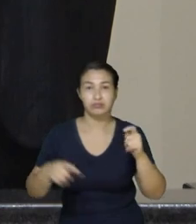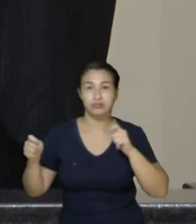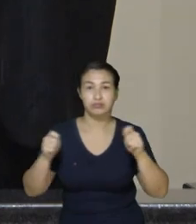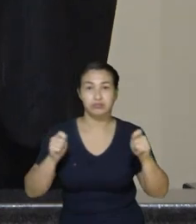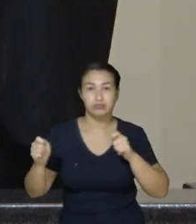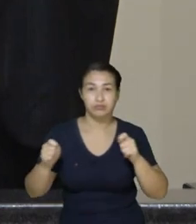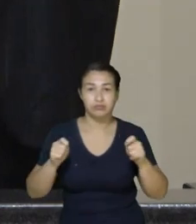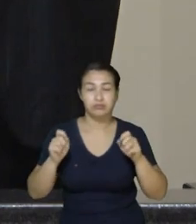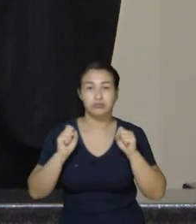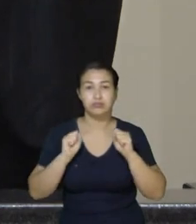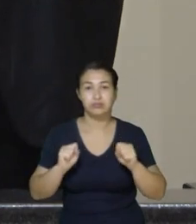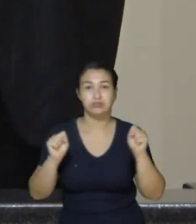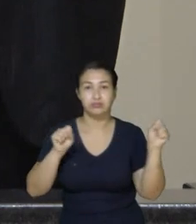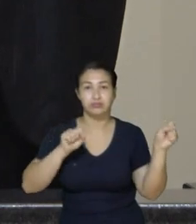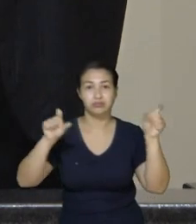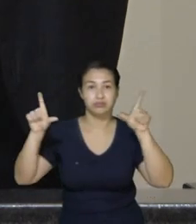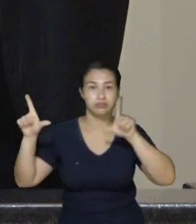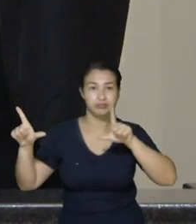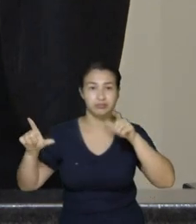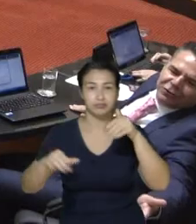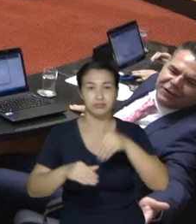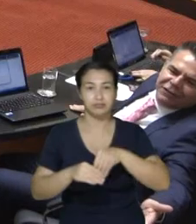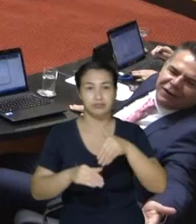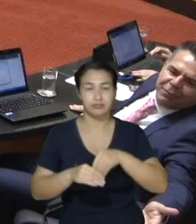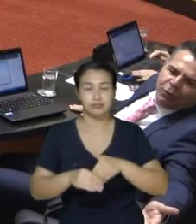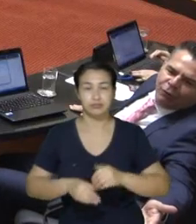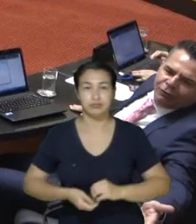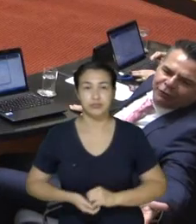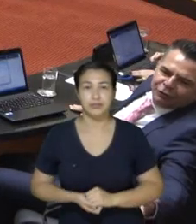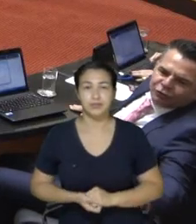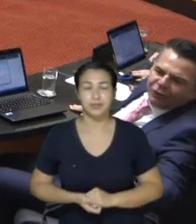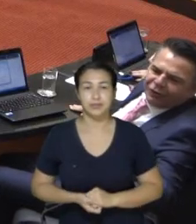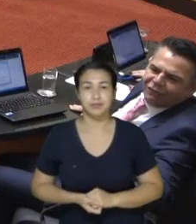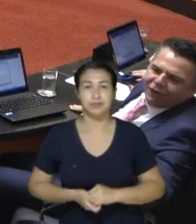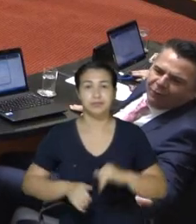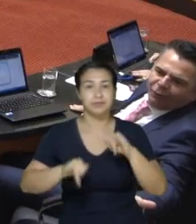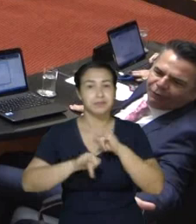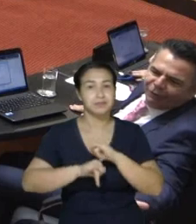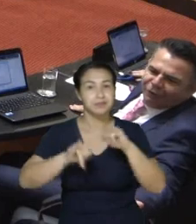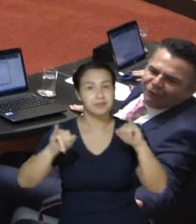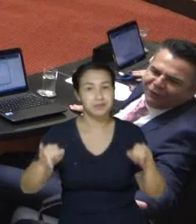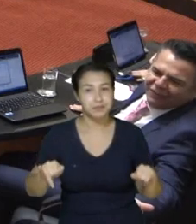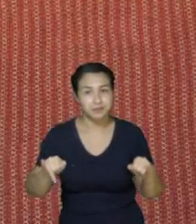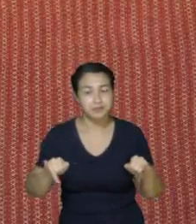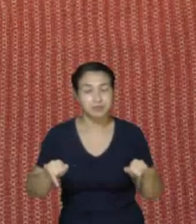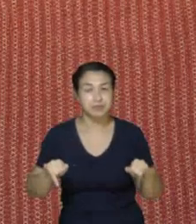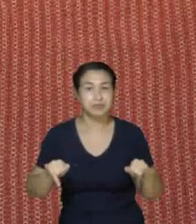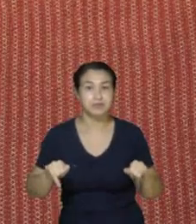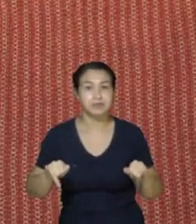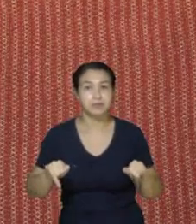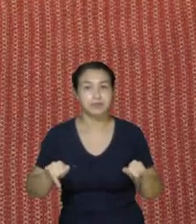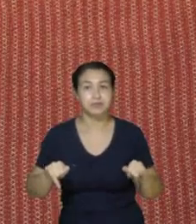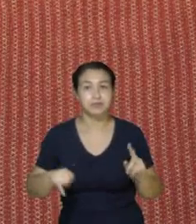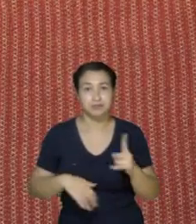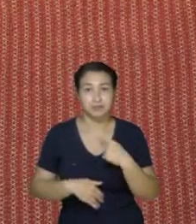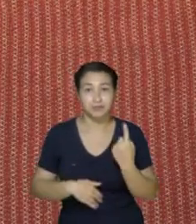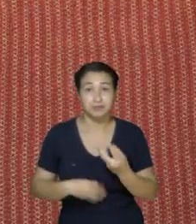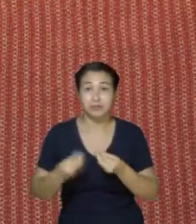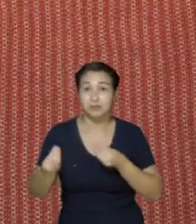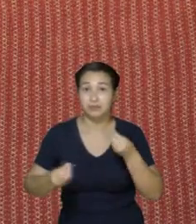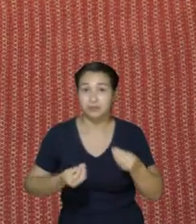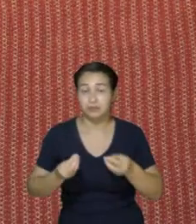possa abrir o painel de votação. Só para informar, presidente, uma questão de coerência, nós estamos